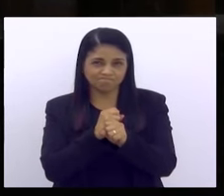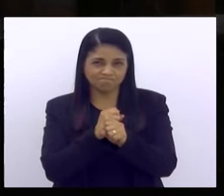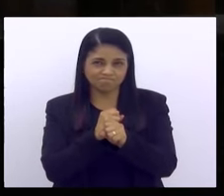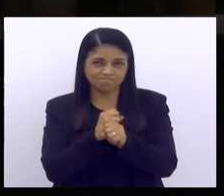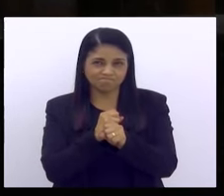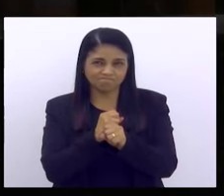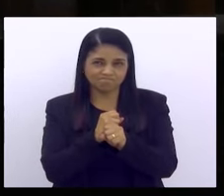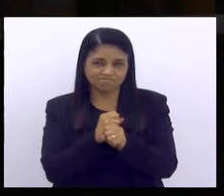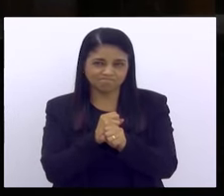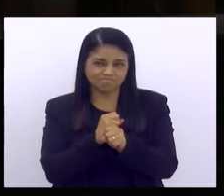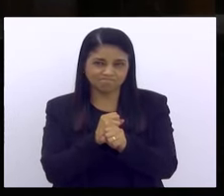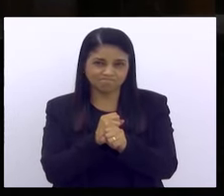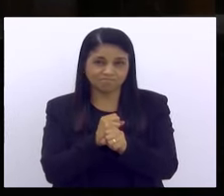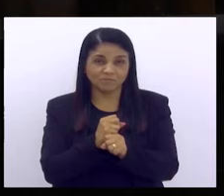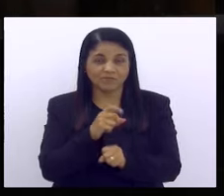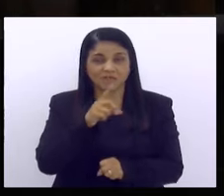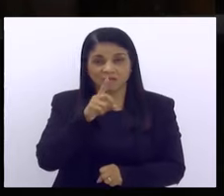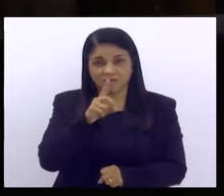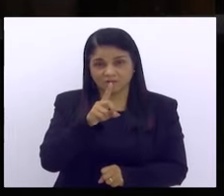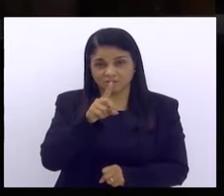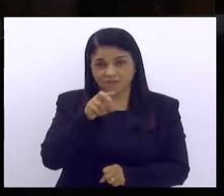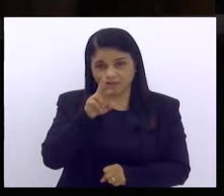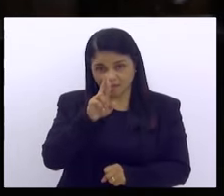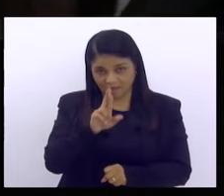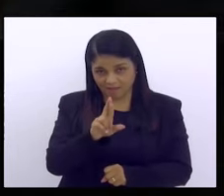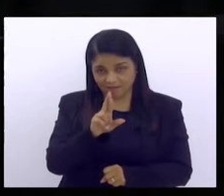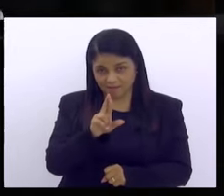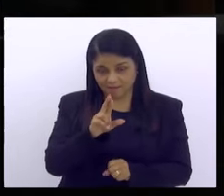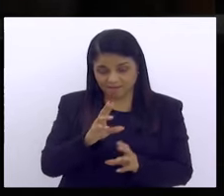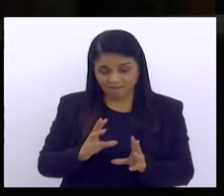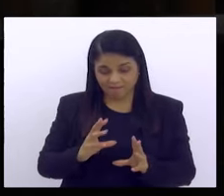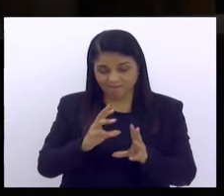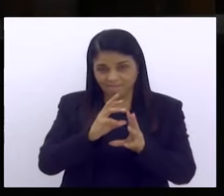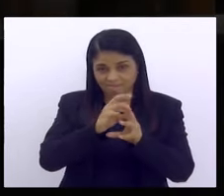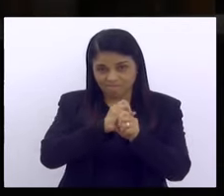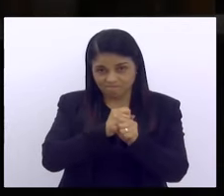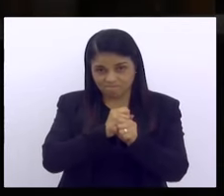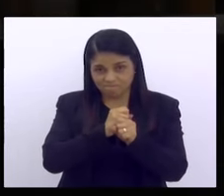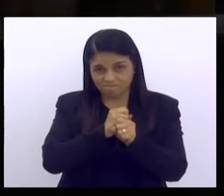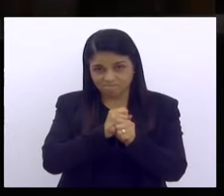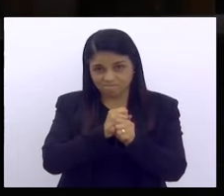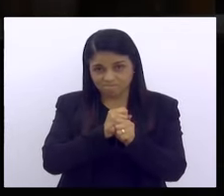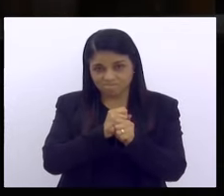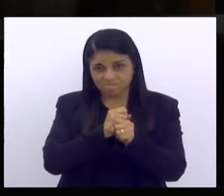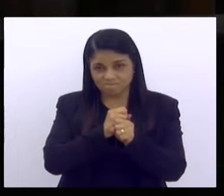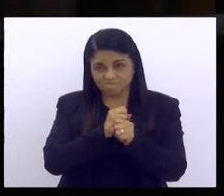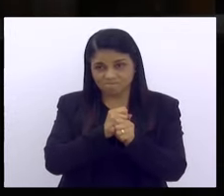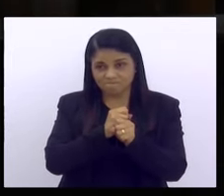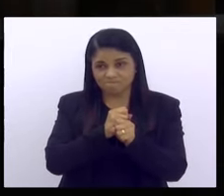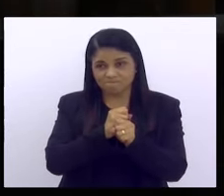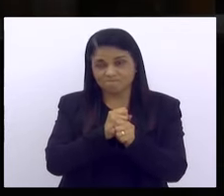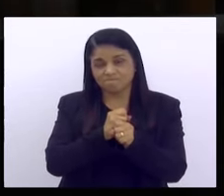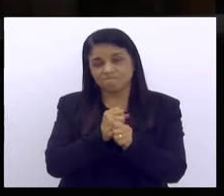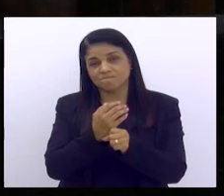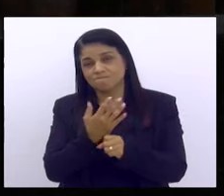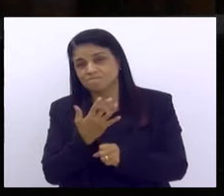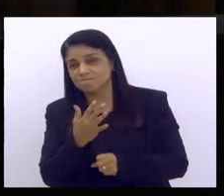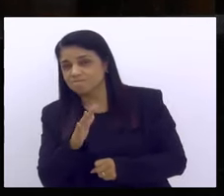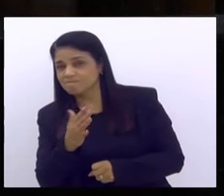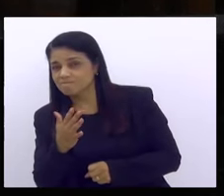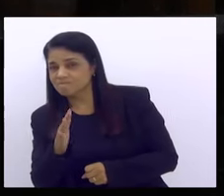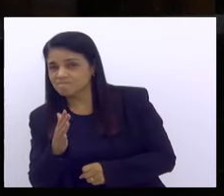estaremos não, o DR estará arrecadando nas suas outras despesas correntes